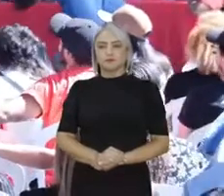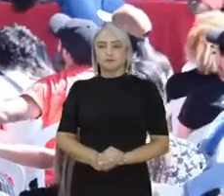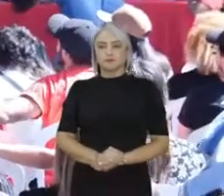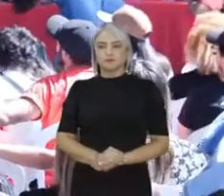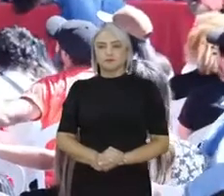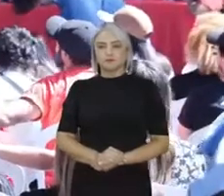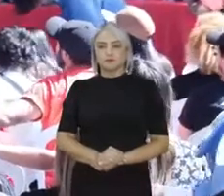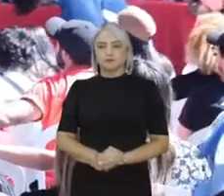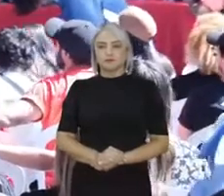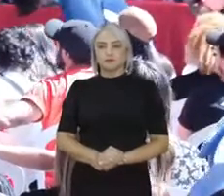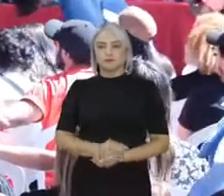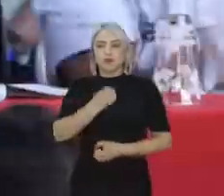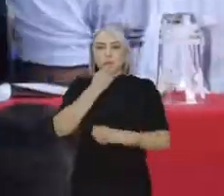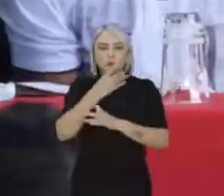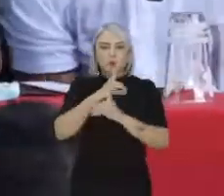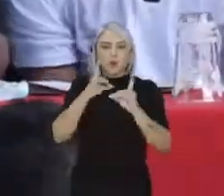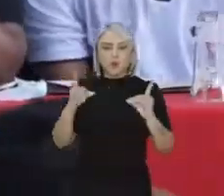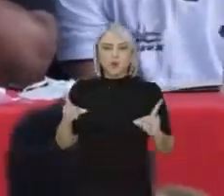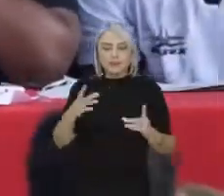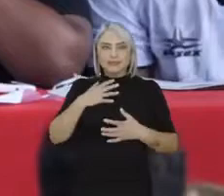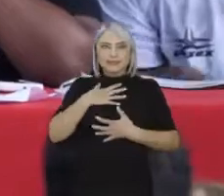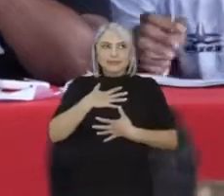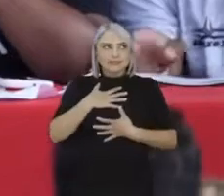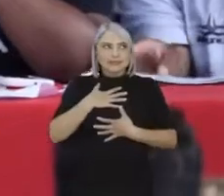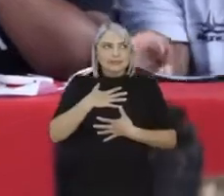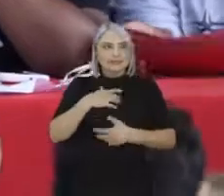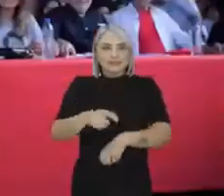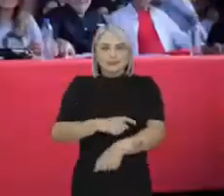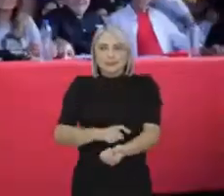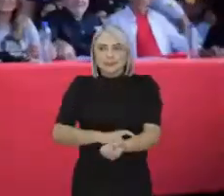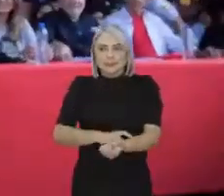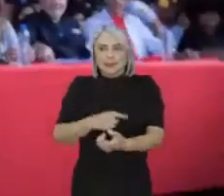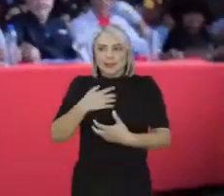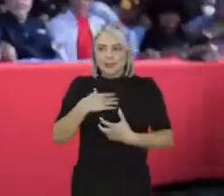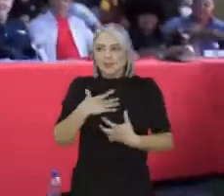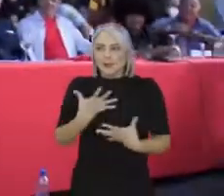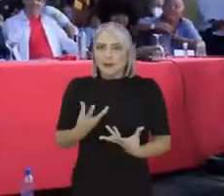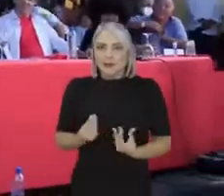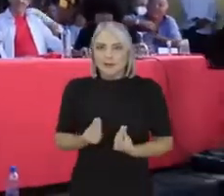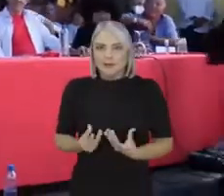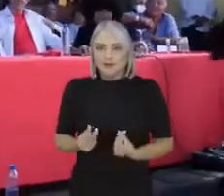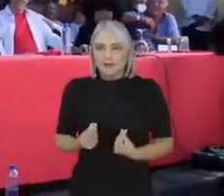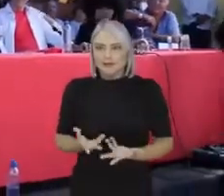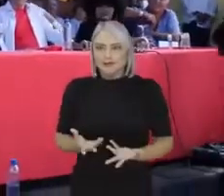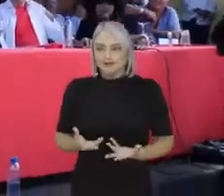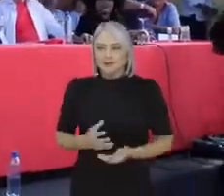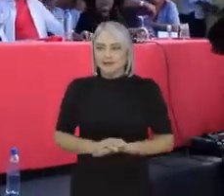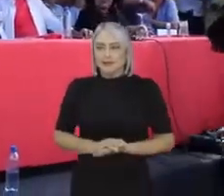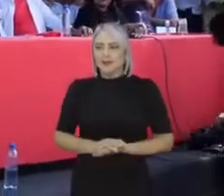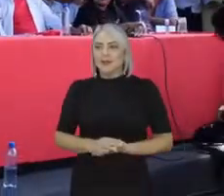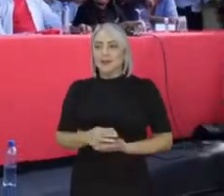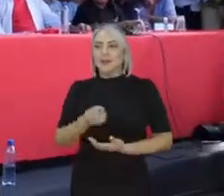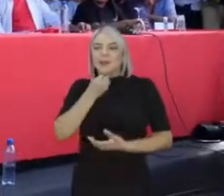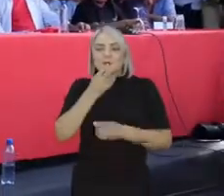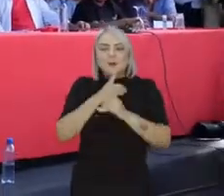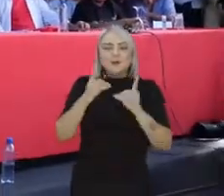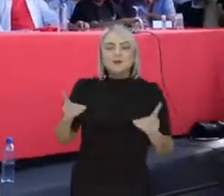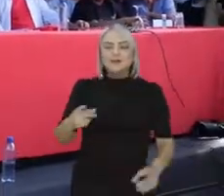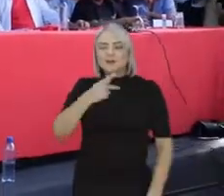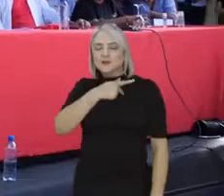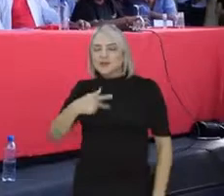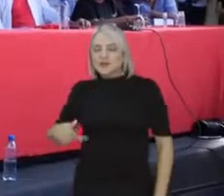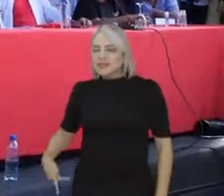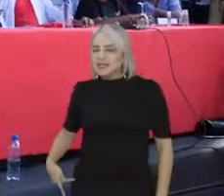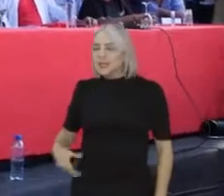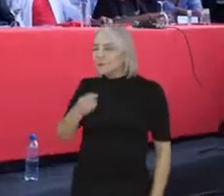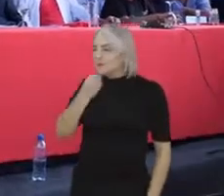Bom dia, tô nervosa pra cacete, não tô me aguentando. Bom dia, presidente. Bom dia, galera.